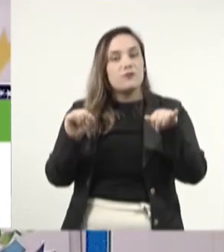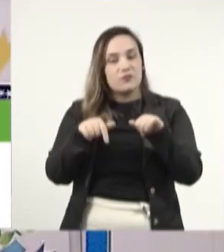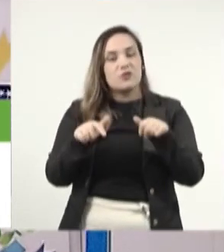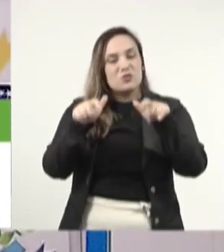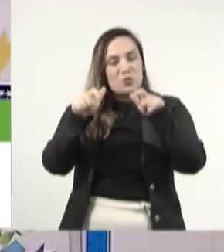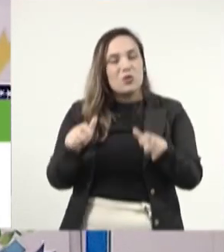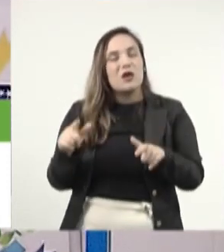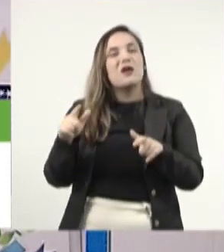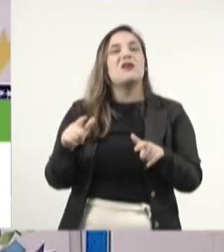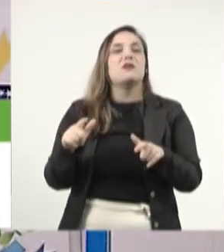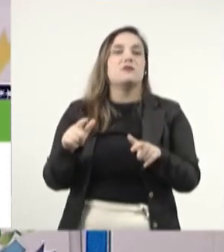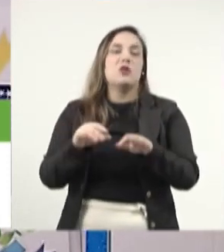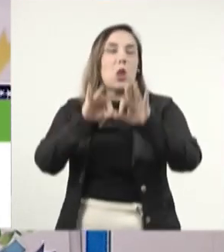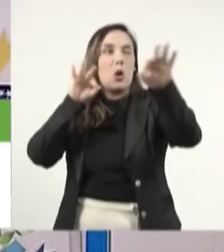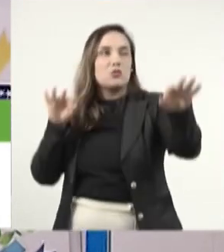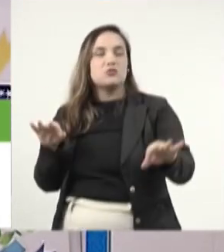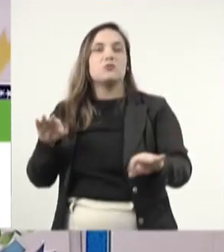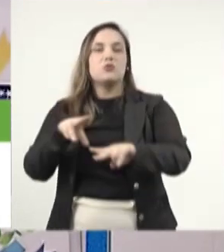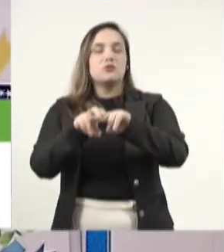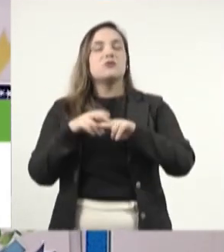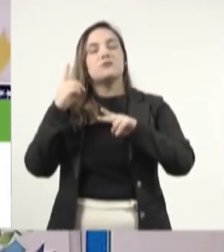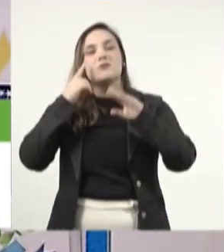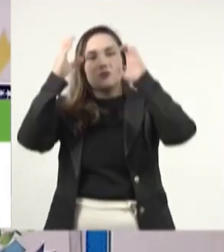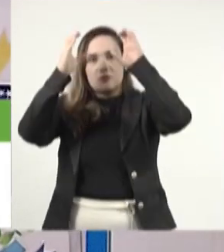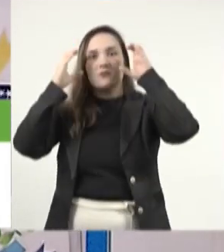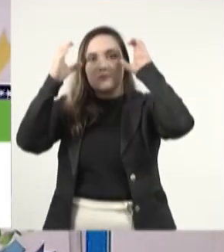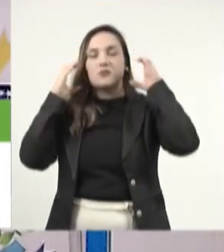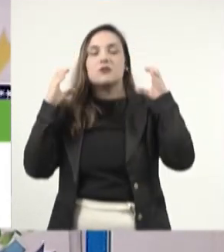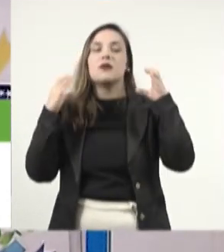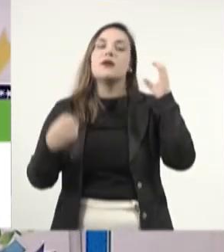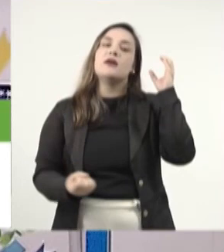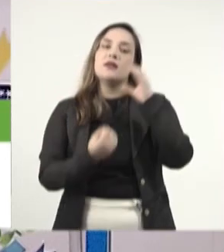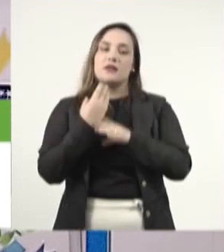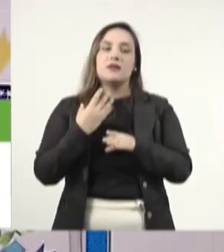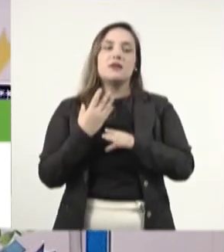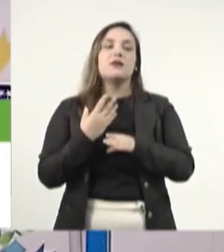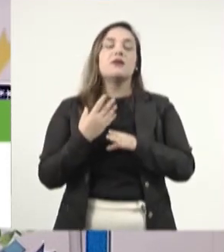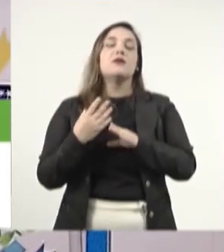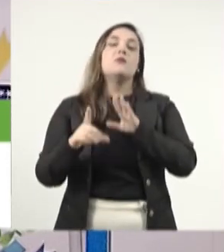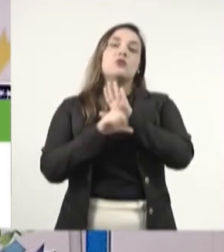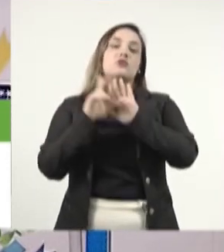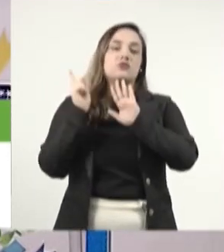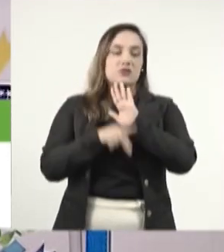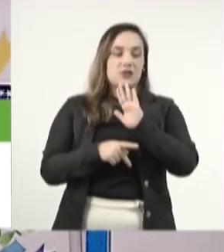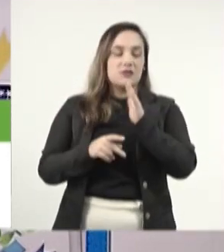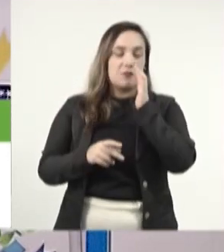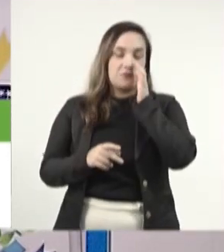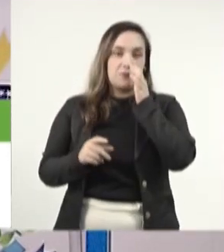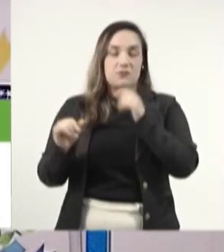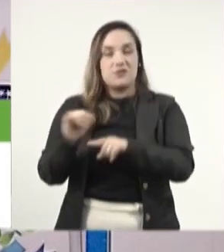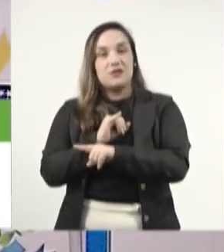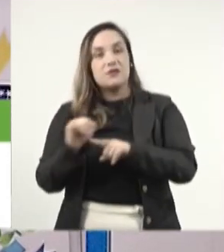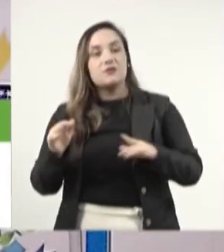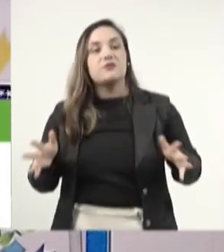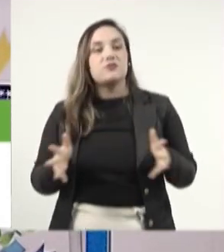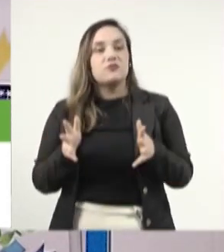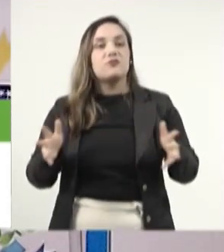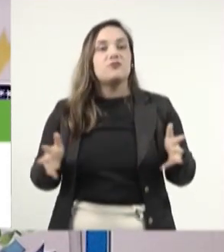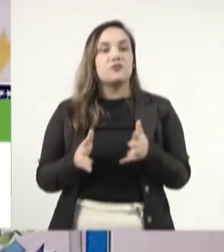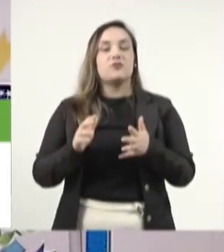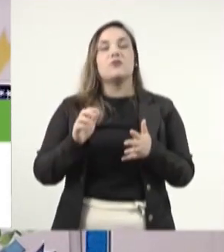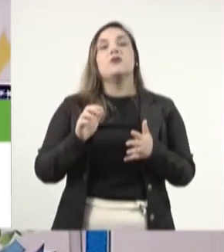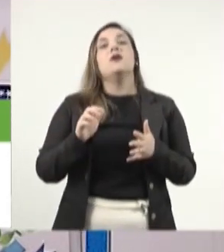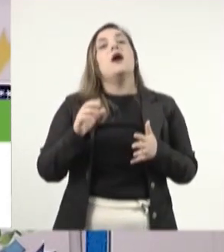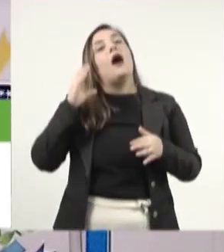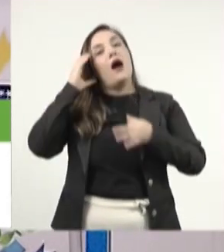nessas rádios comunitárias. O deputado Caravina, então, cria, assim, por meio desse projeto de lei, pede a criação de ações de incentivo à radiodifusão